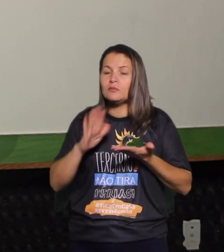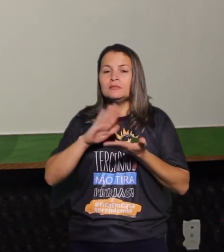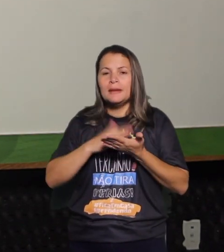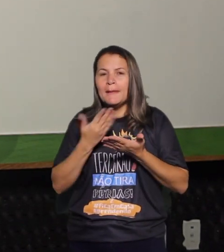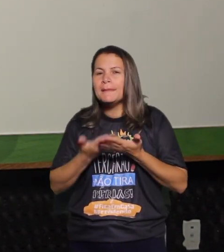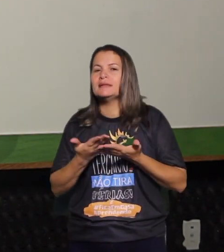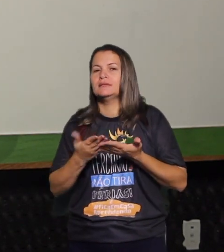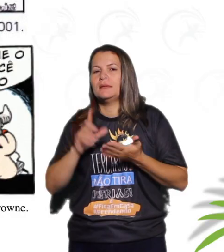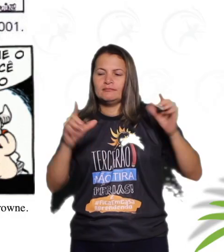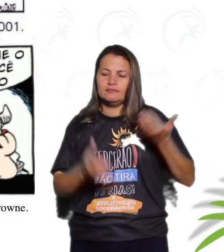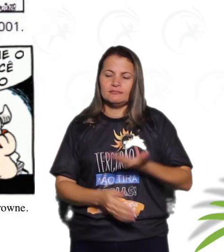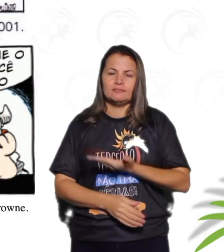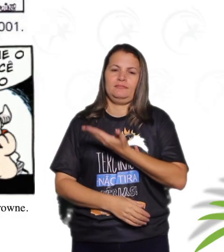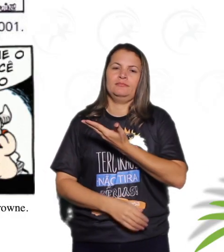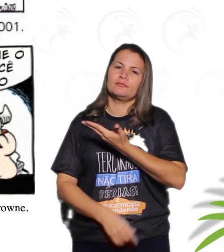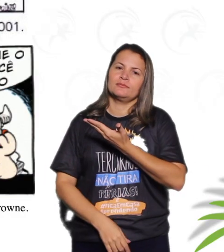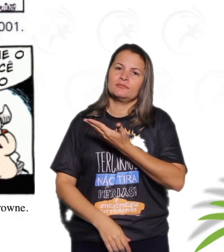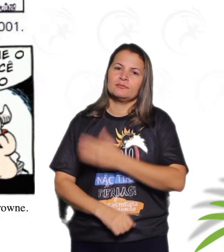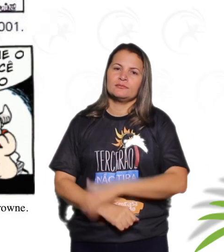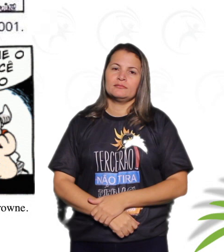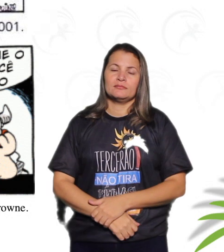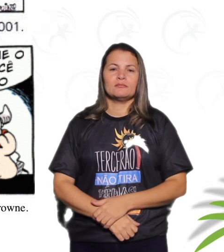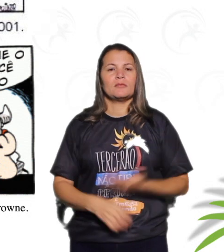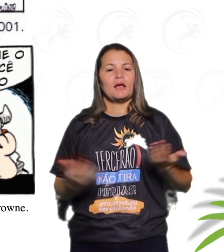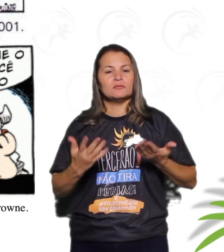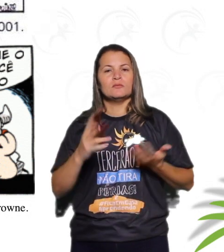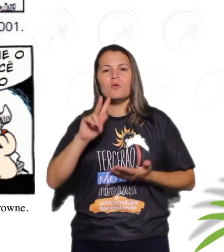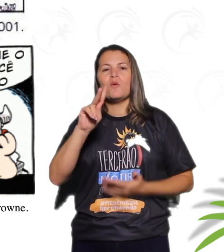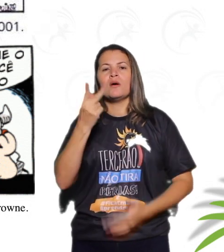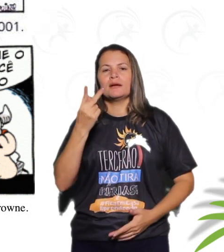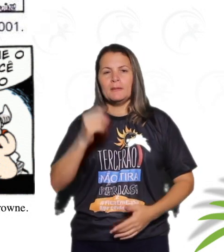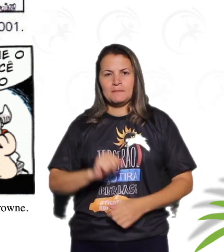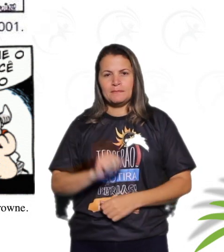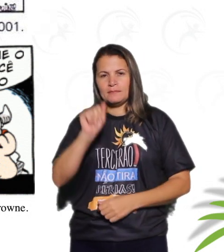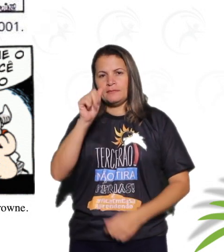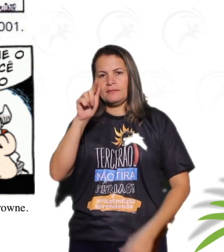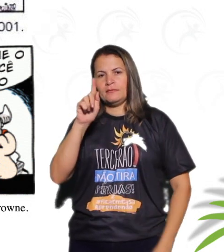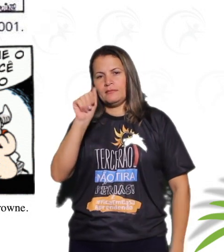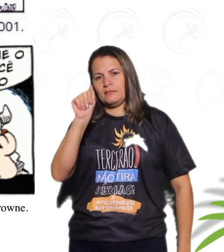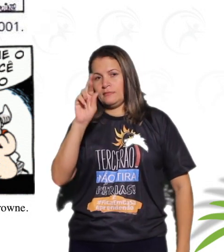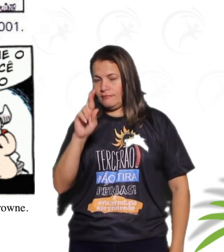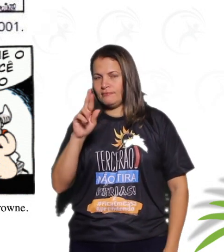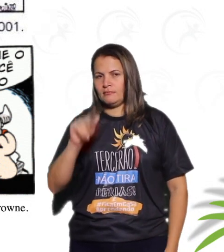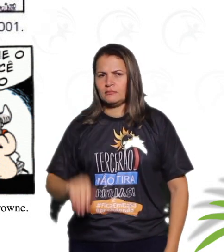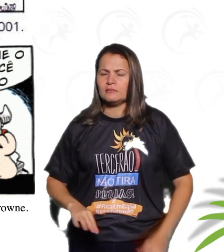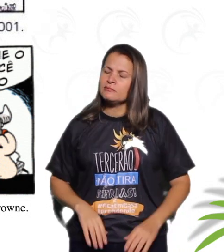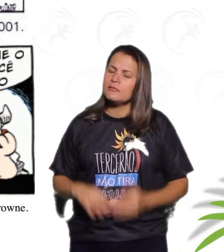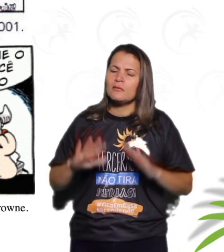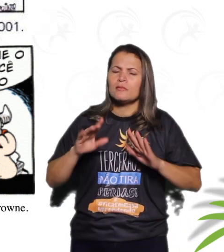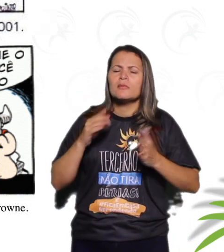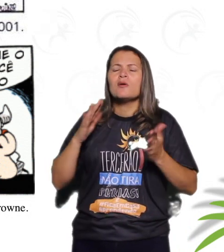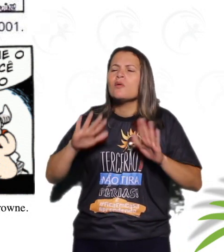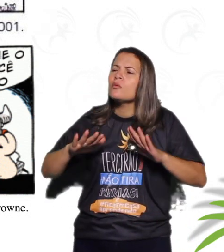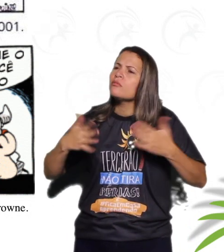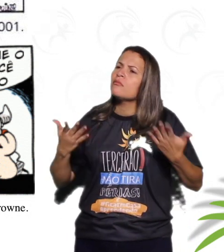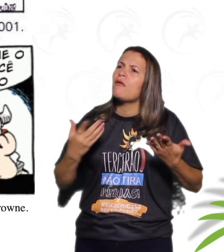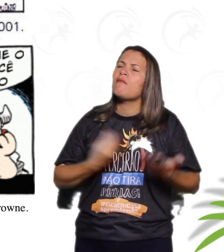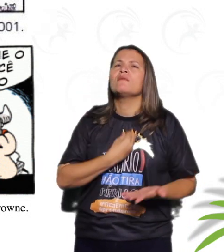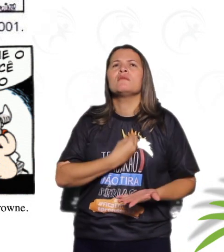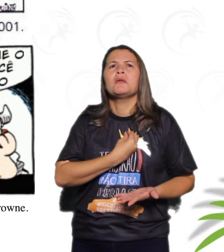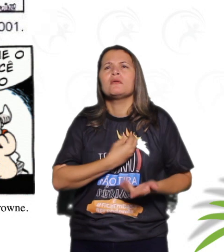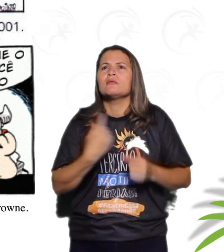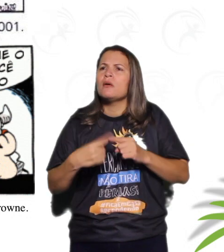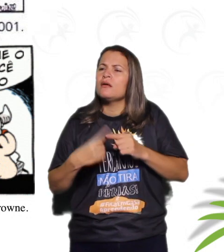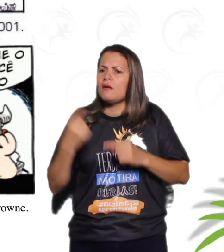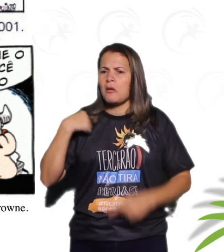interpretar mais um quadrinho. Aqui nós temos o Agar. Qual o sentido da vida? Por que estou aqui? O